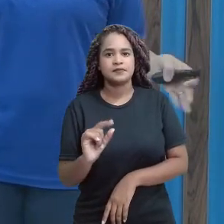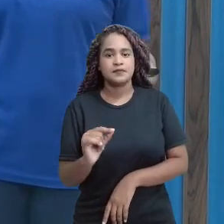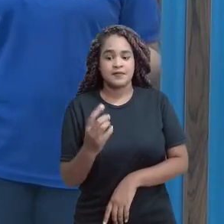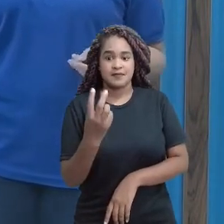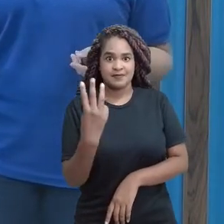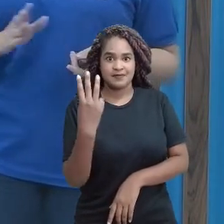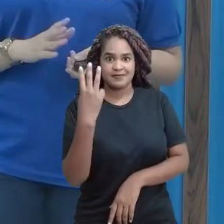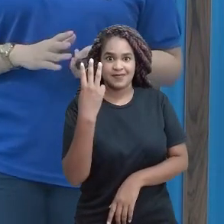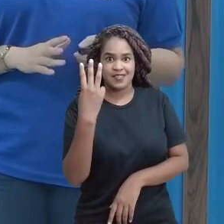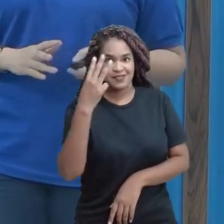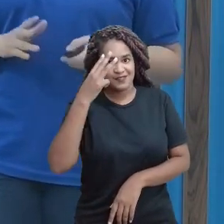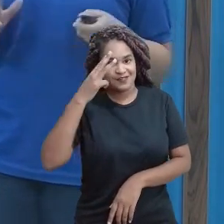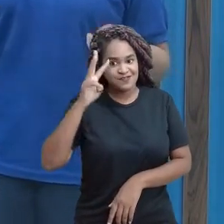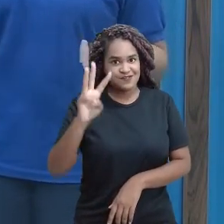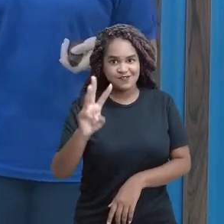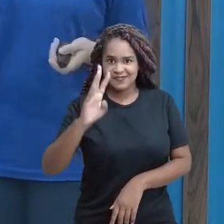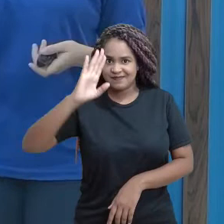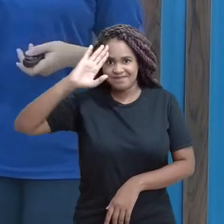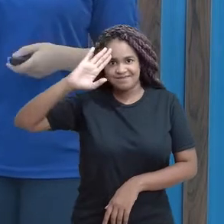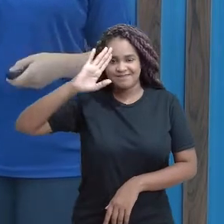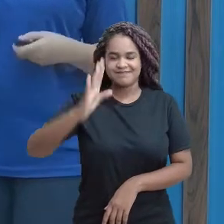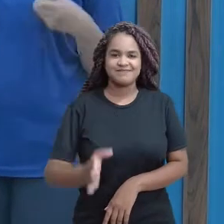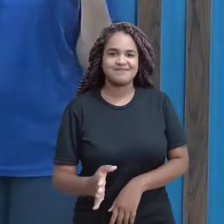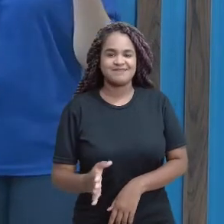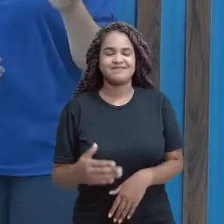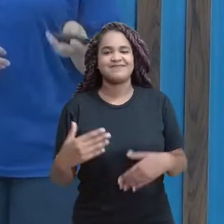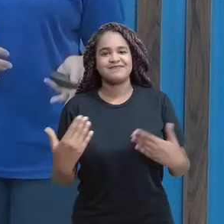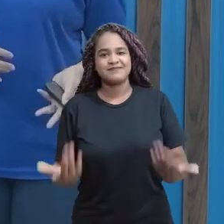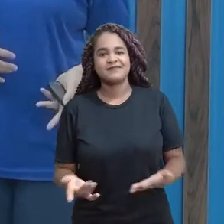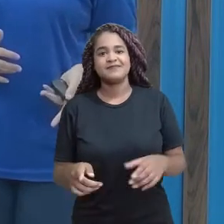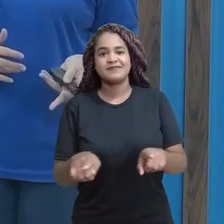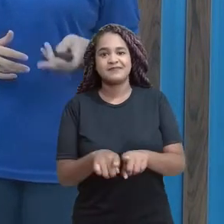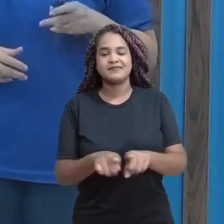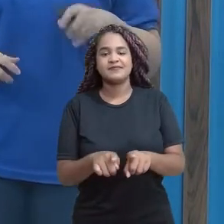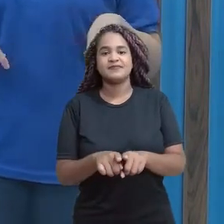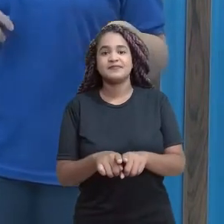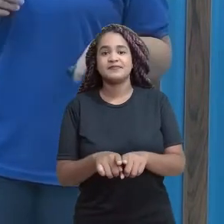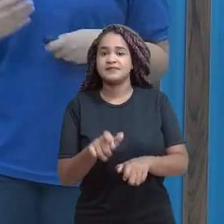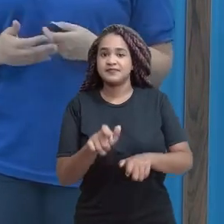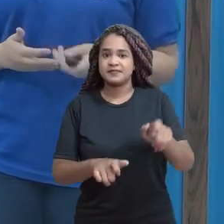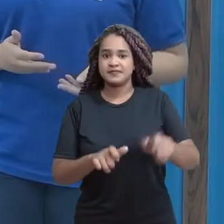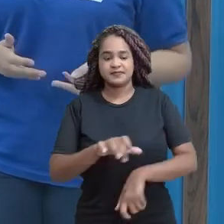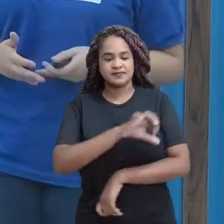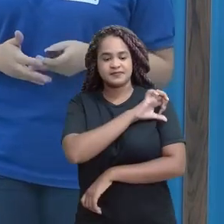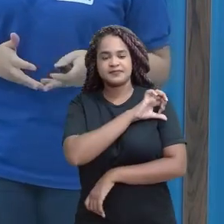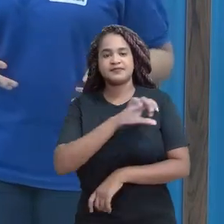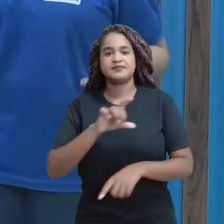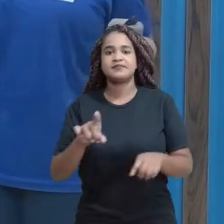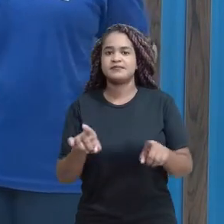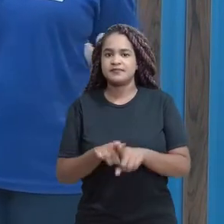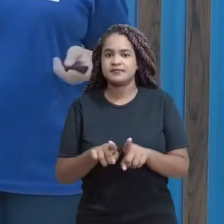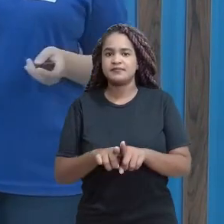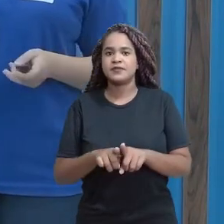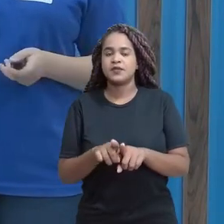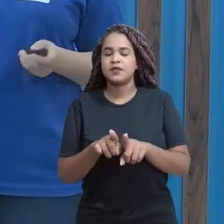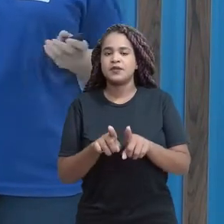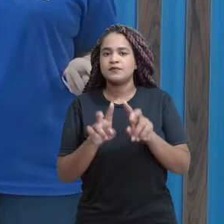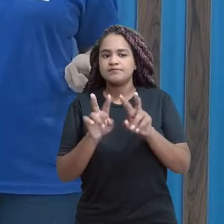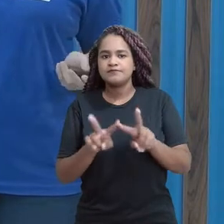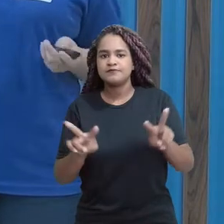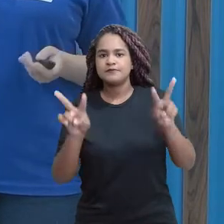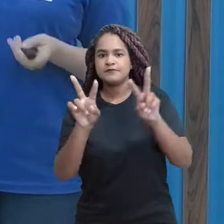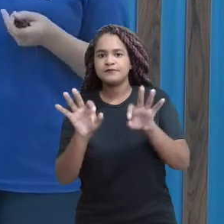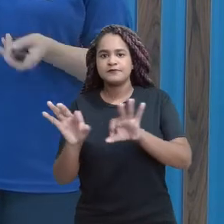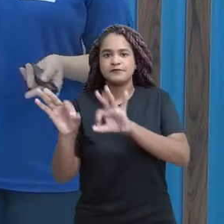3 dias aí diretão. O pessoal que está no nono ano ainda teve o Onda Tech, ainda tem outros projetos que vocês participam, então,